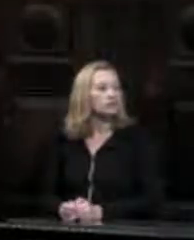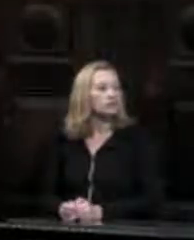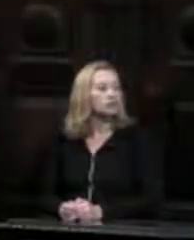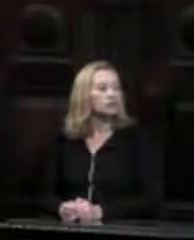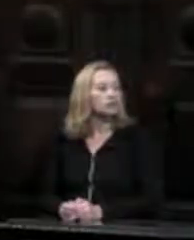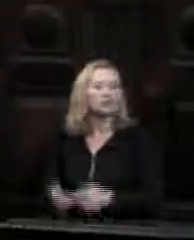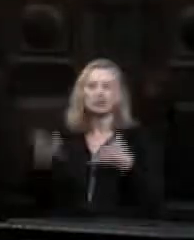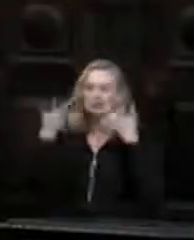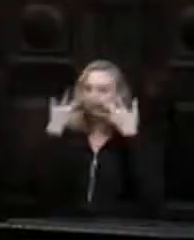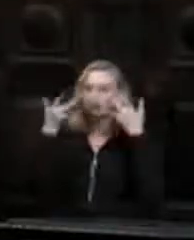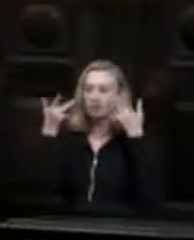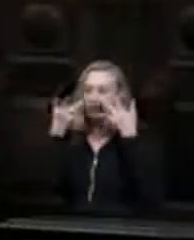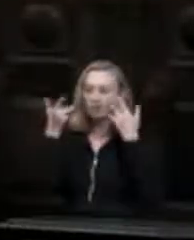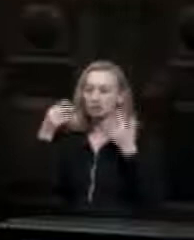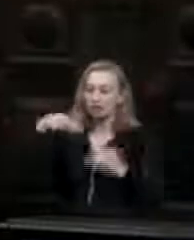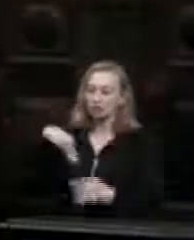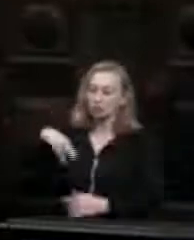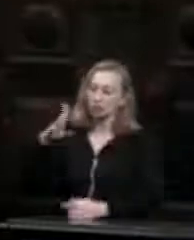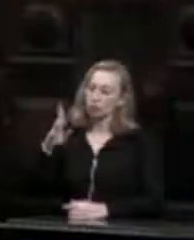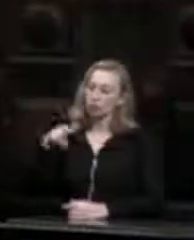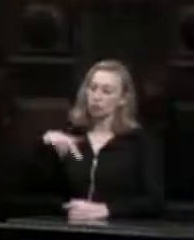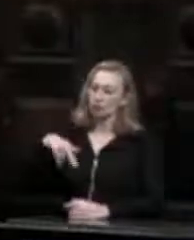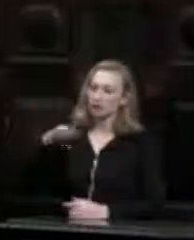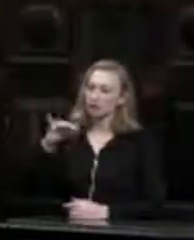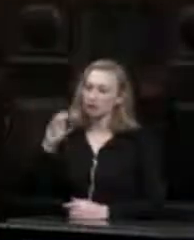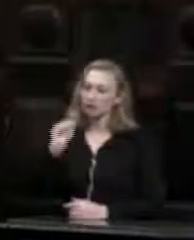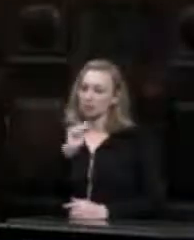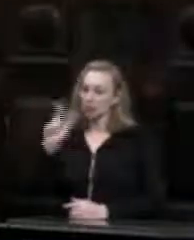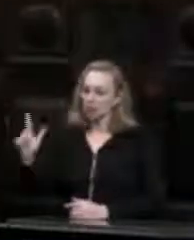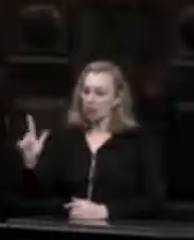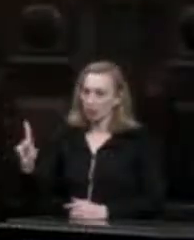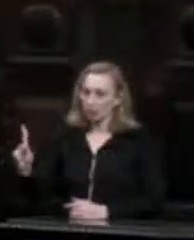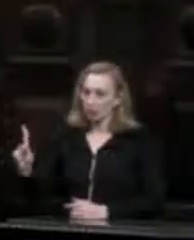Teatro Municipal do Estado do Rio de Janeiro.